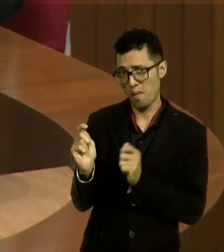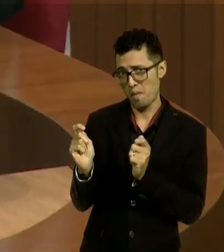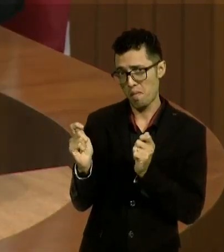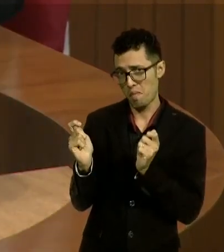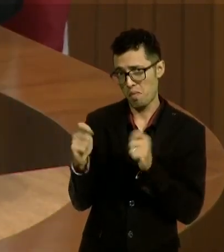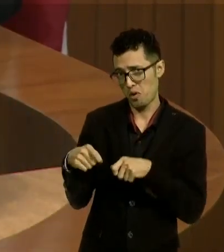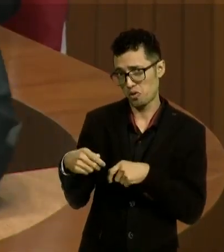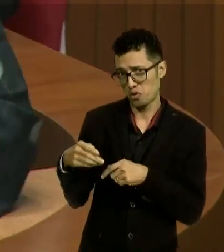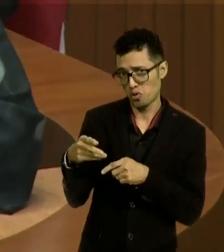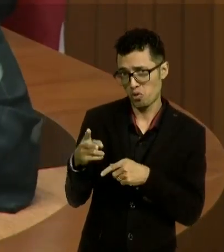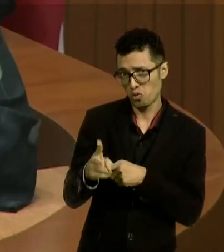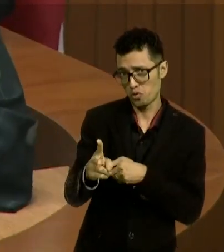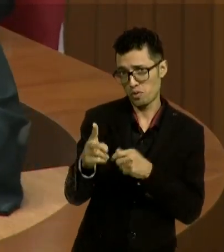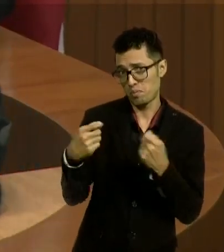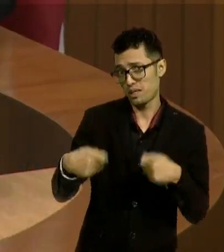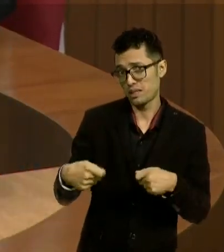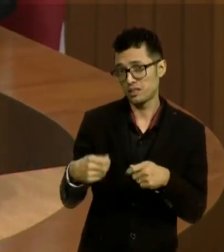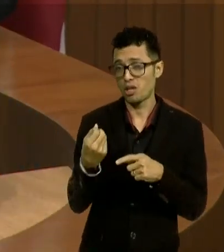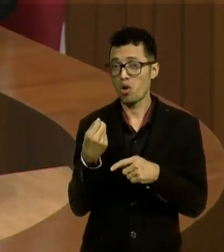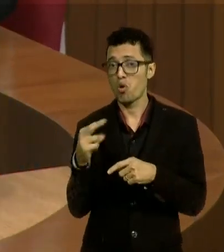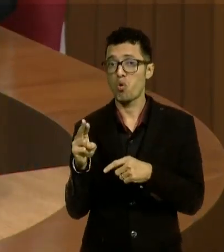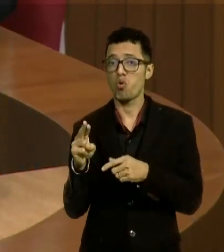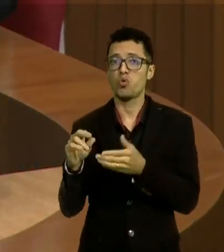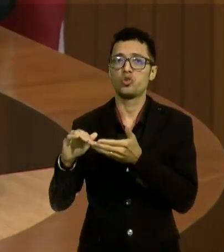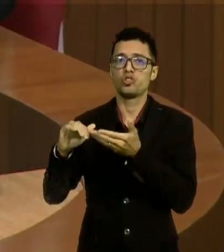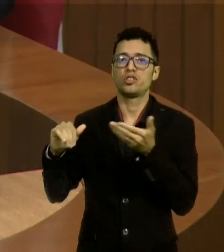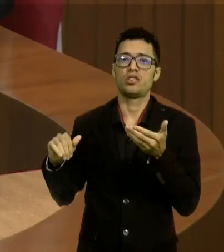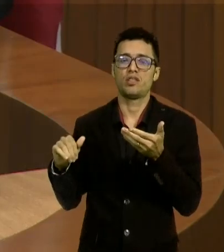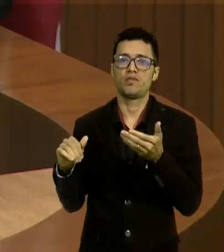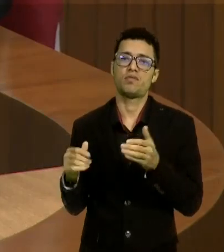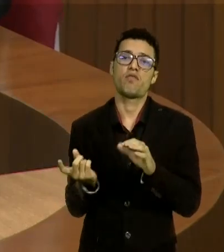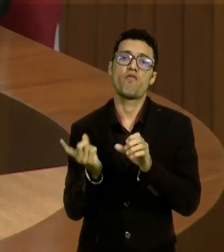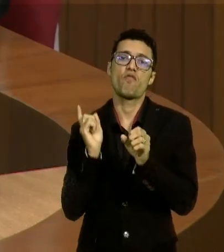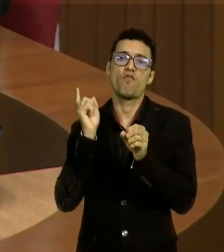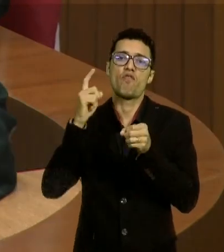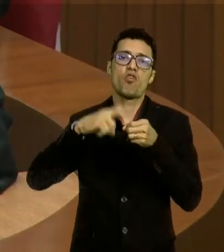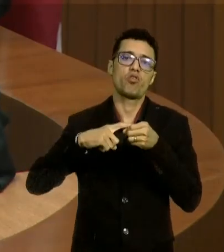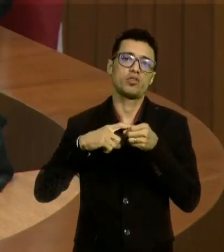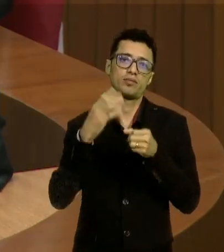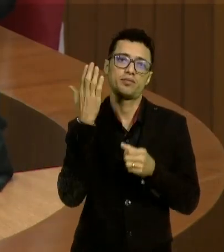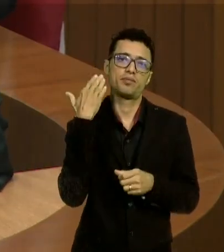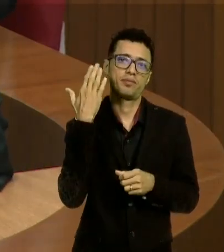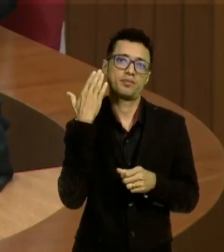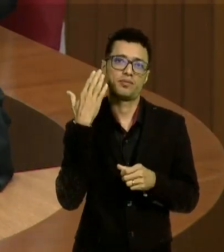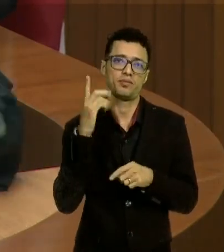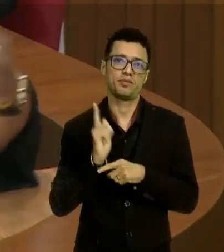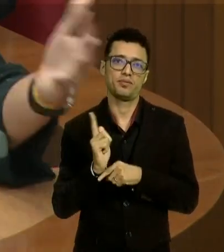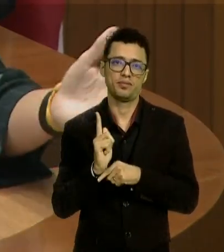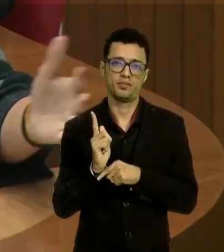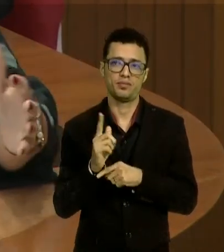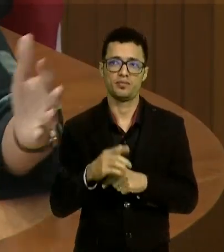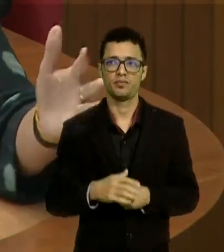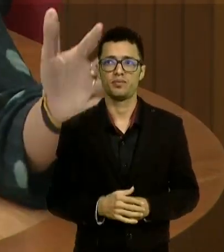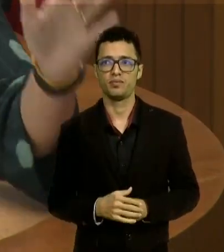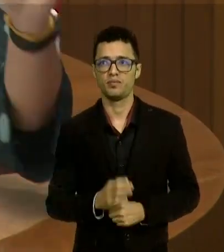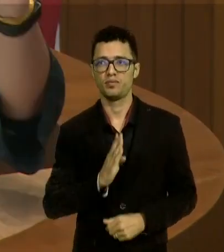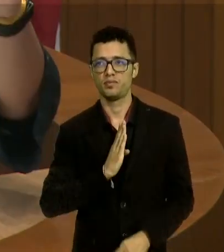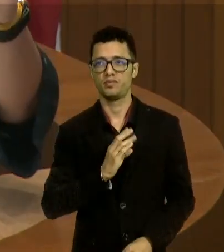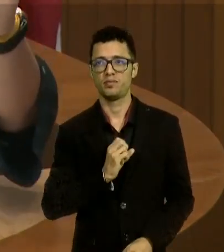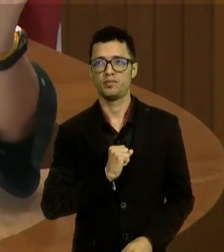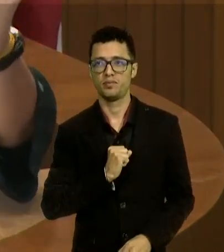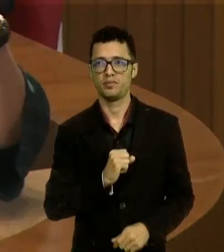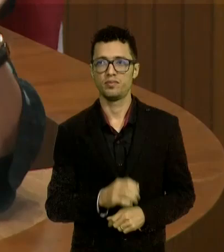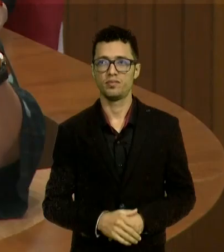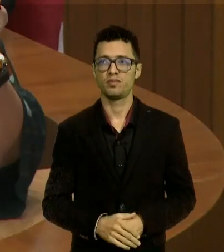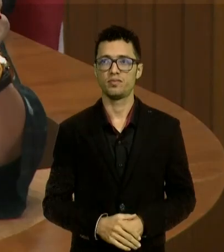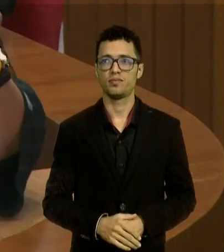ou devemos voltar ao que era as gestões anteriores na cidade de Balsas. Deputada Viviane. Quem vai, só um